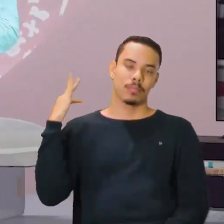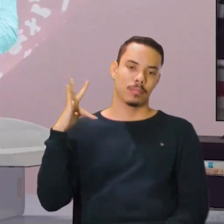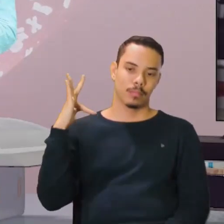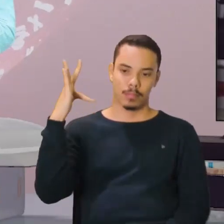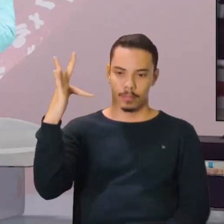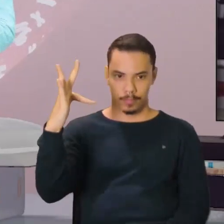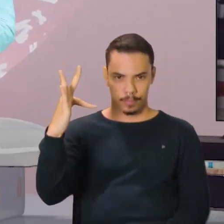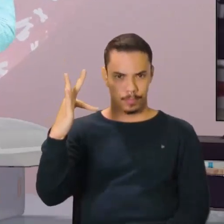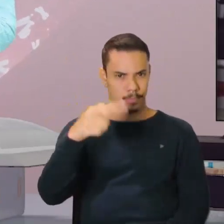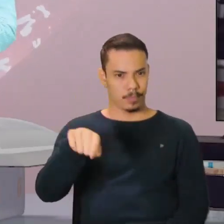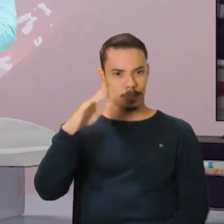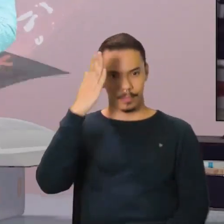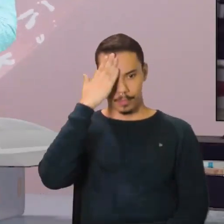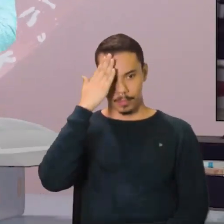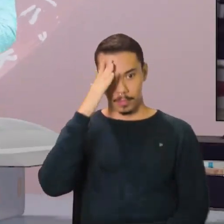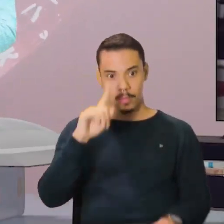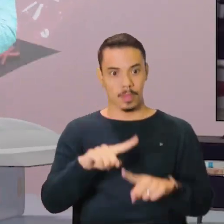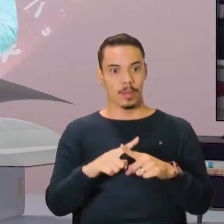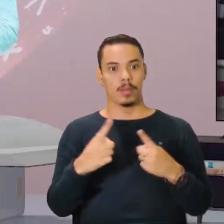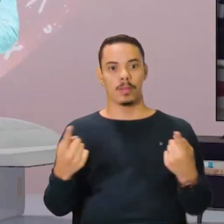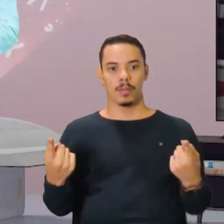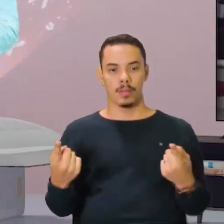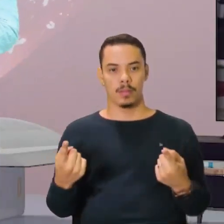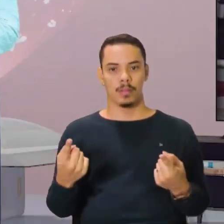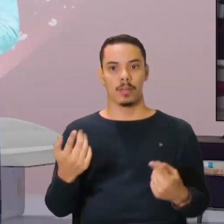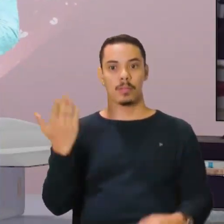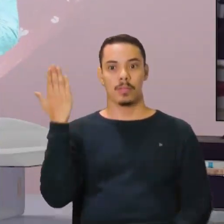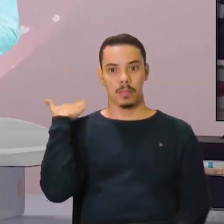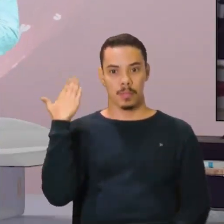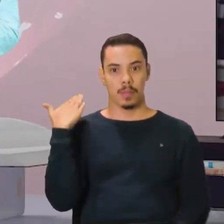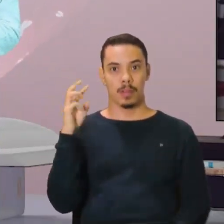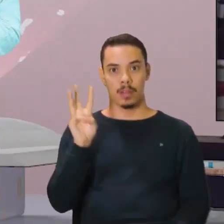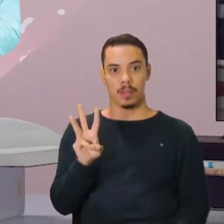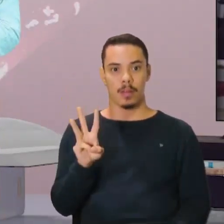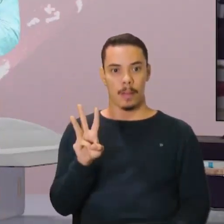e futuro. Mas esse passado... 3,